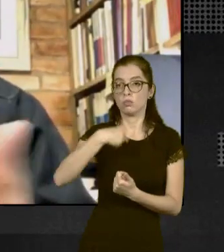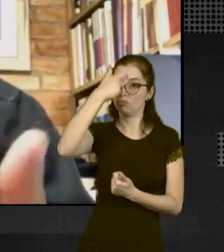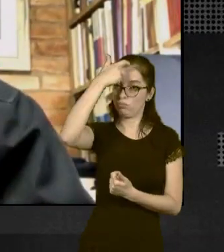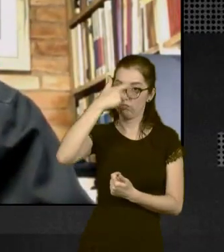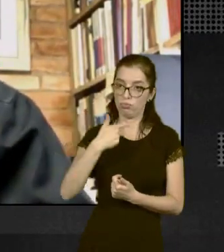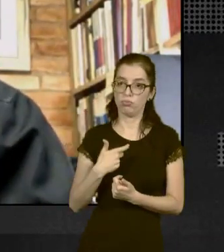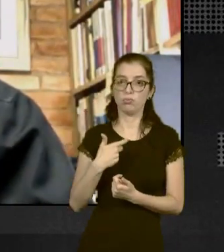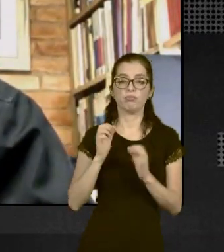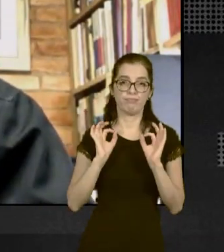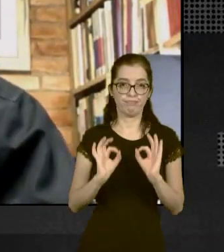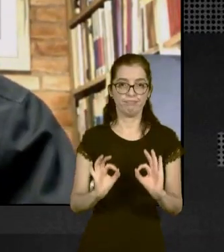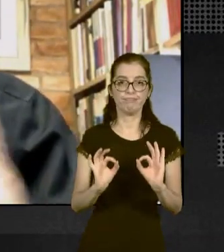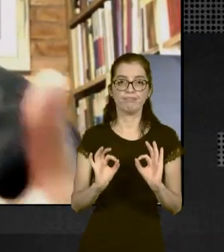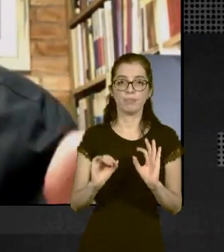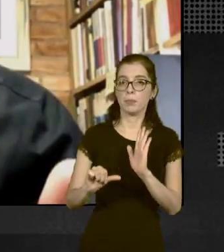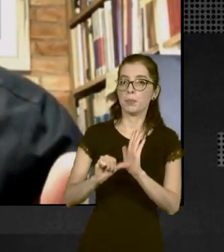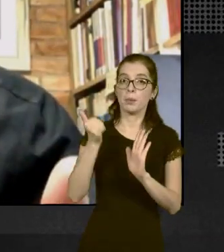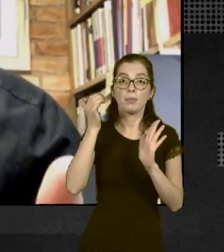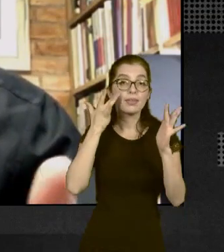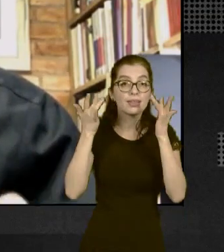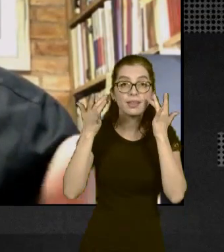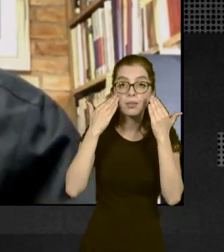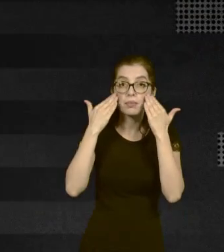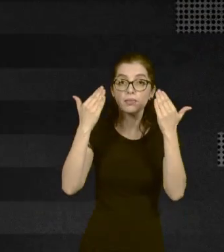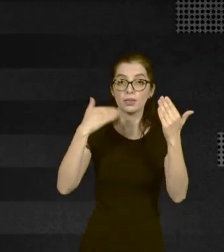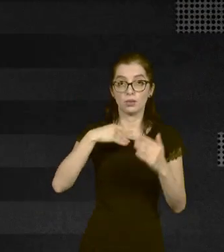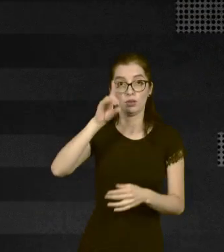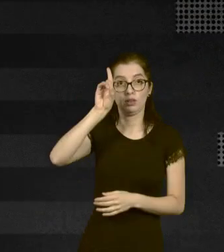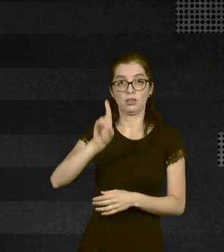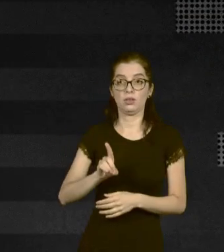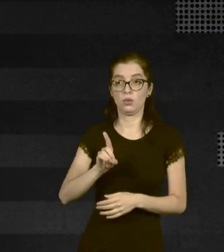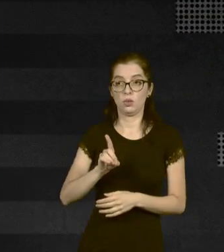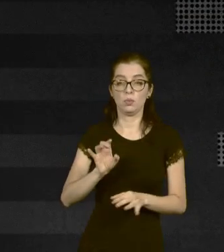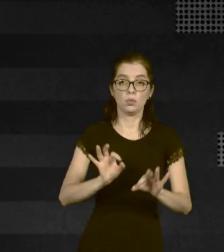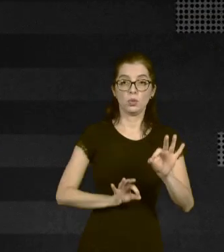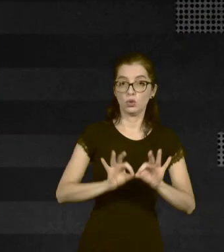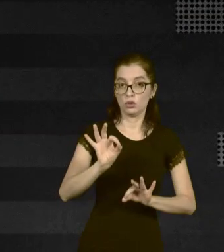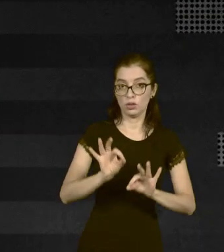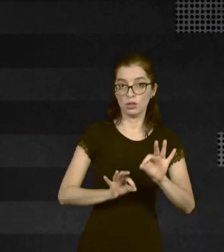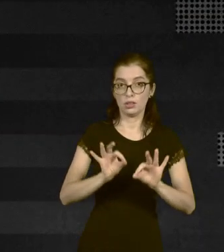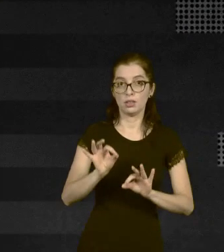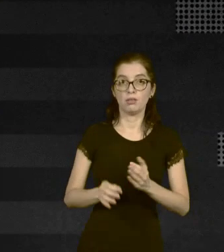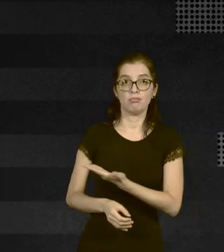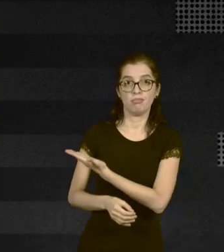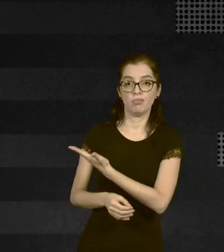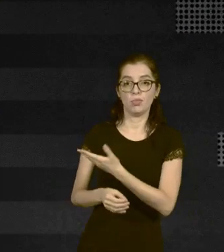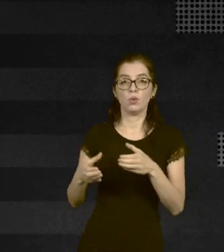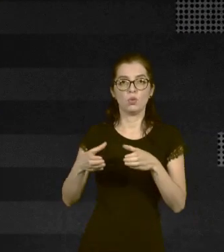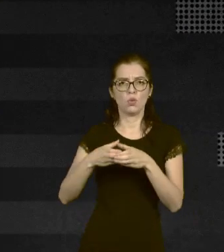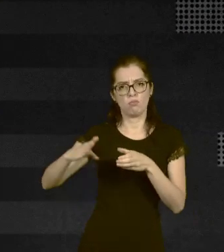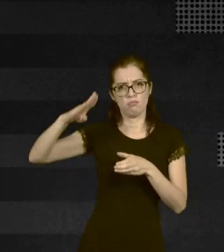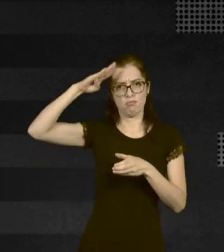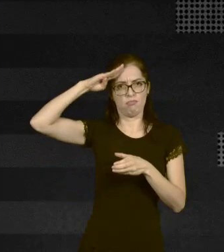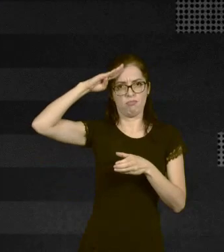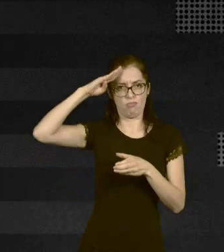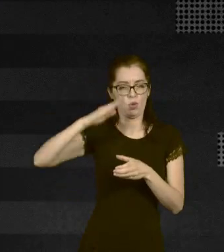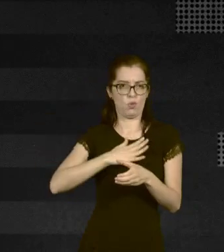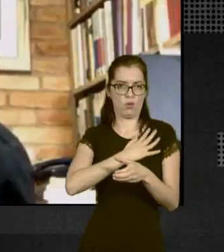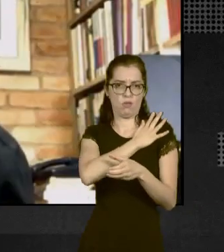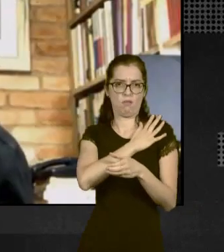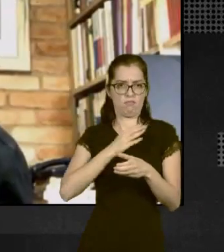Uma das primeiras peças que eu dirigi lá foi o Coronel dos Coronéis. E aí, gente, fora de brincadeira,